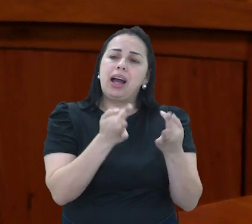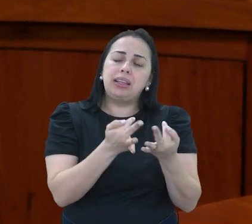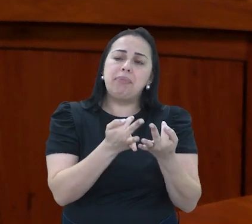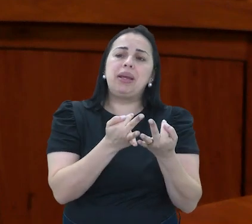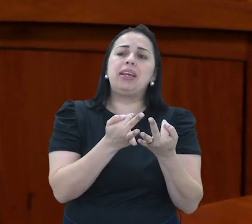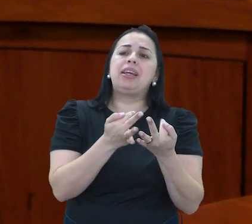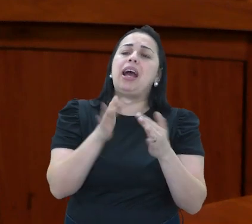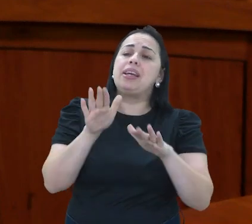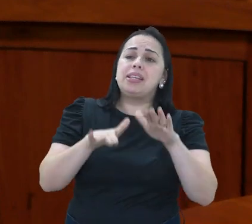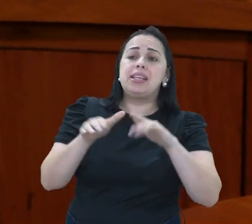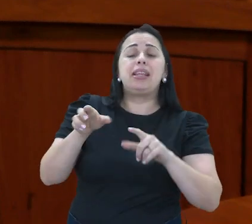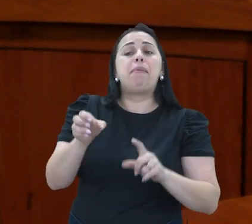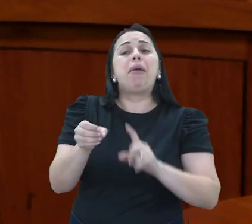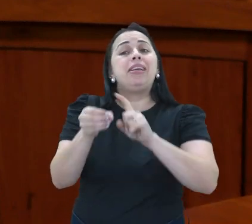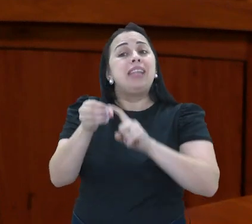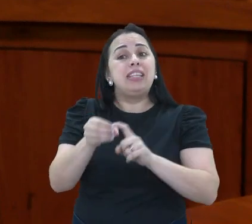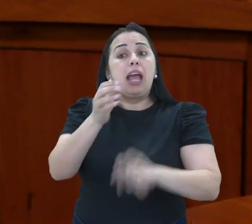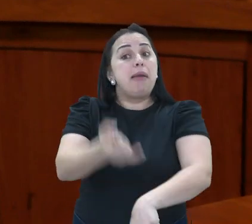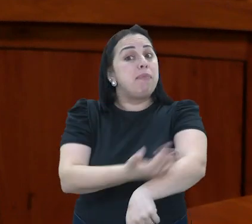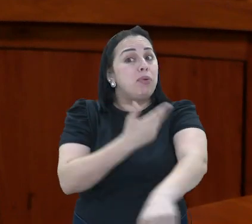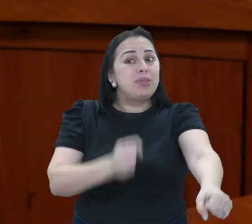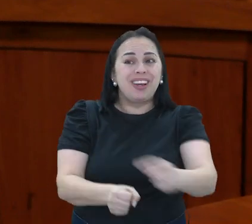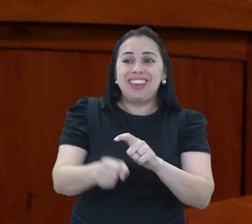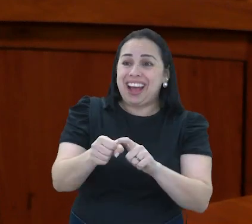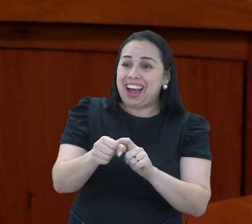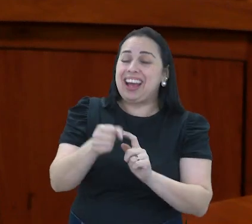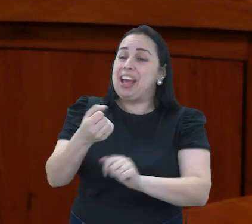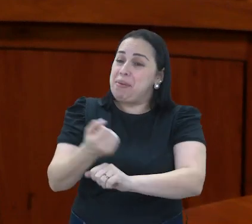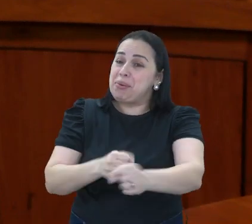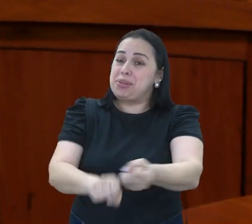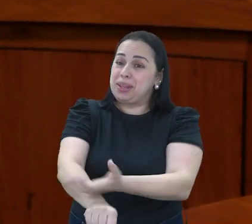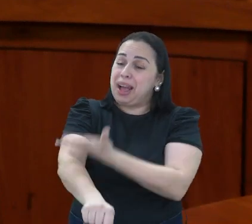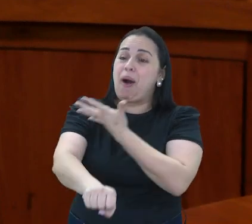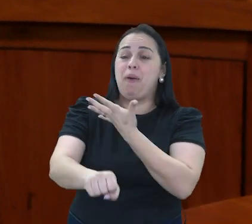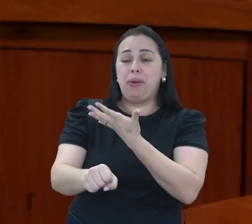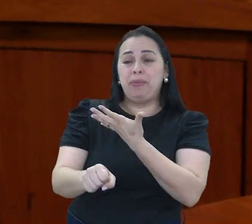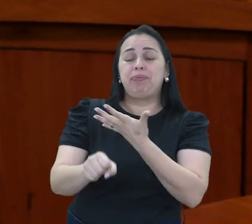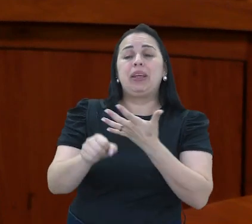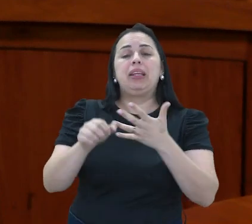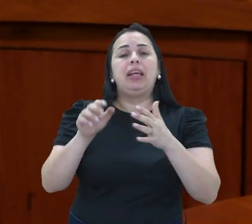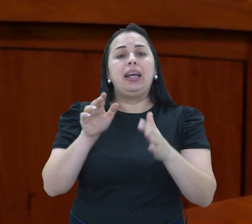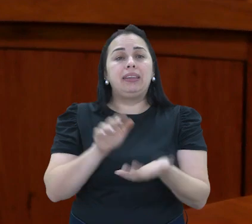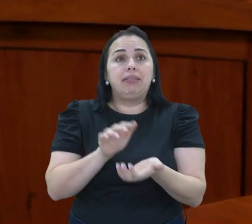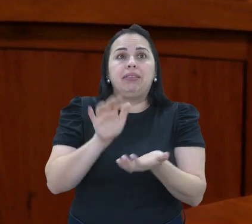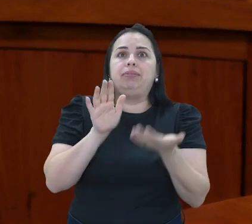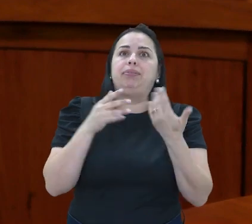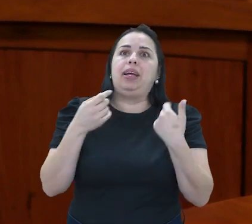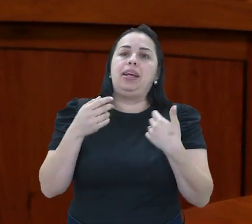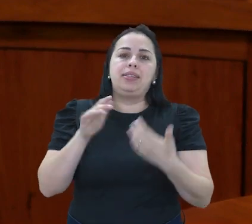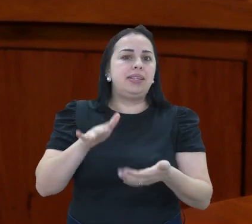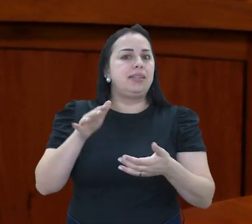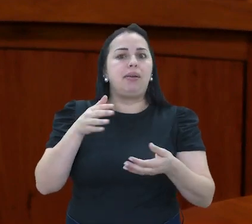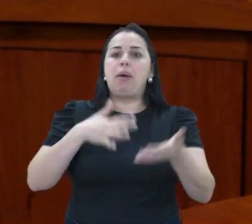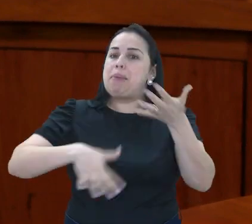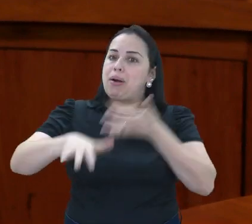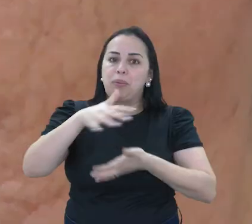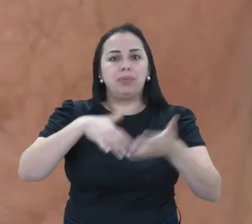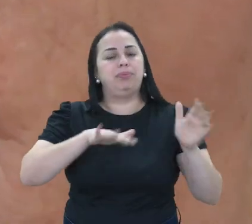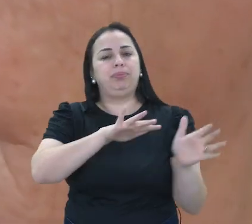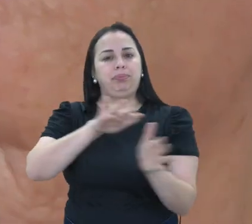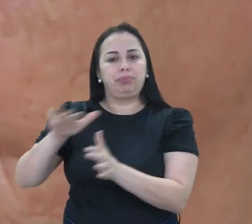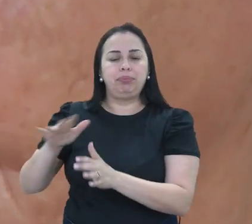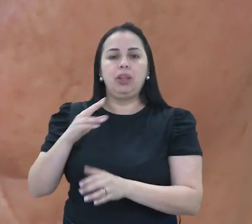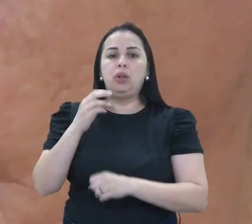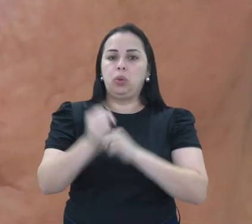família em termos emocionais. Então isso realmente causa ali um desajuste, né, em toda uma família.